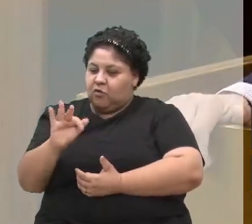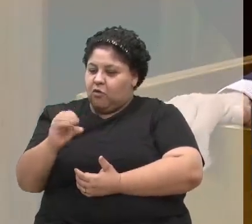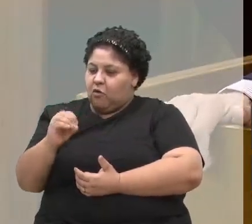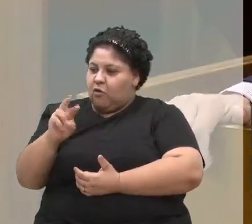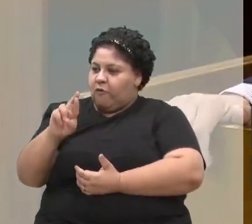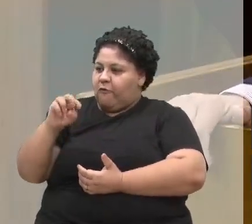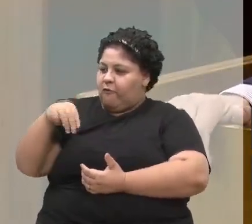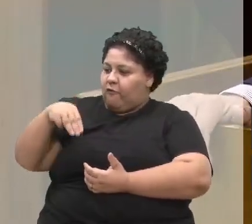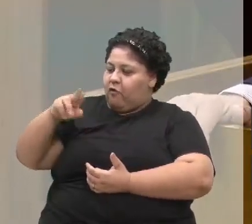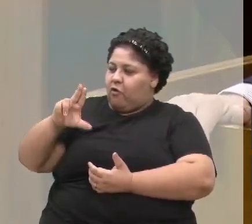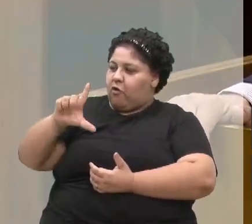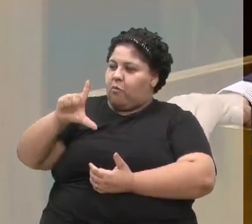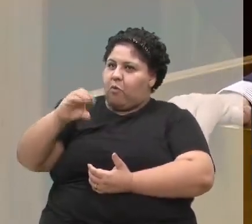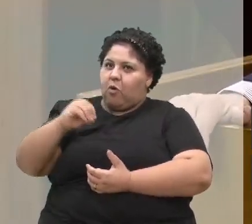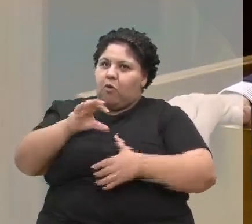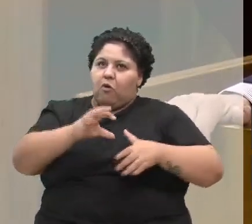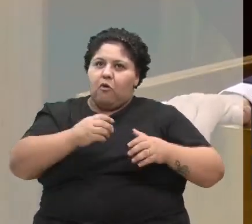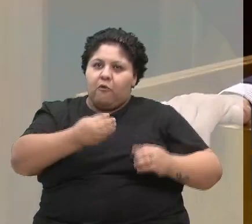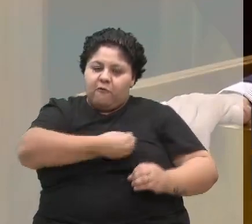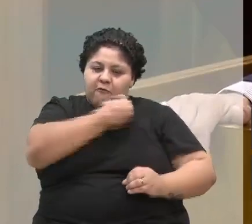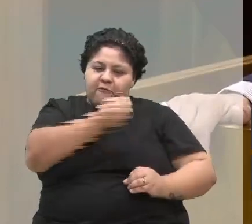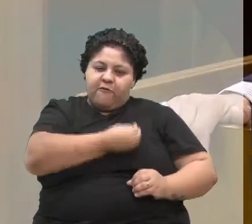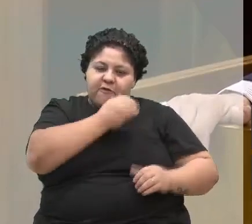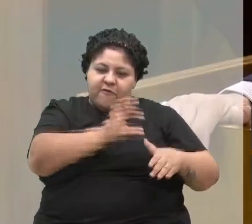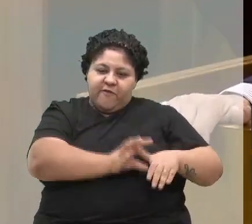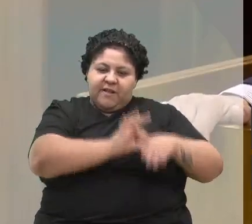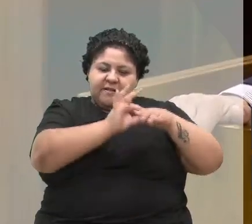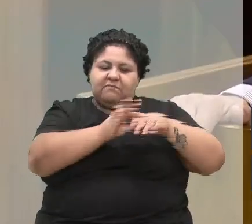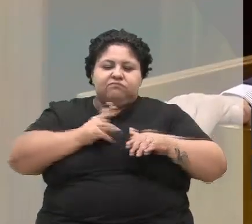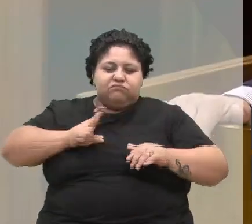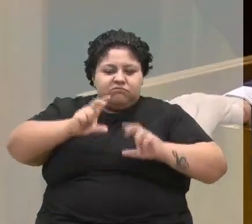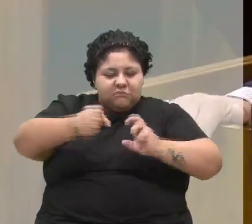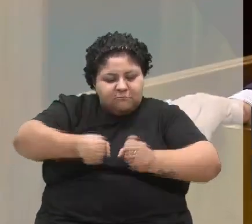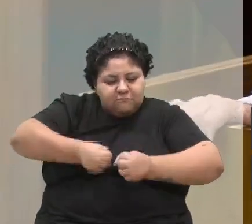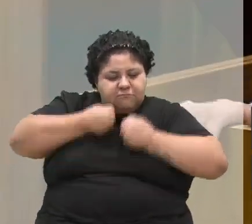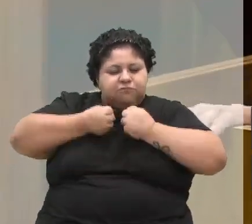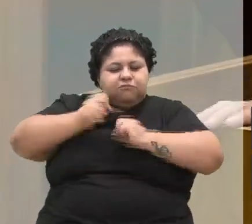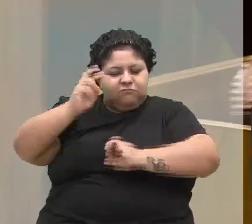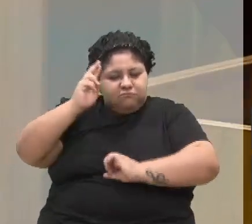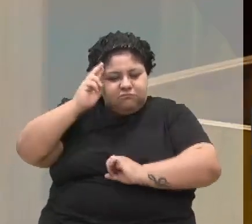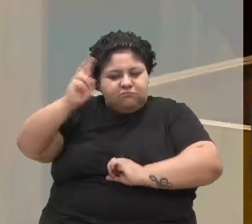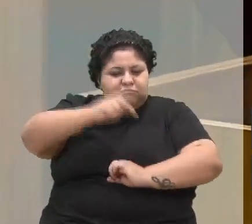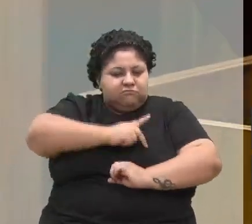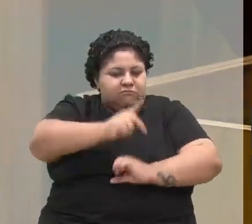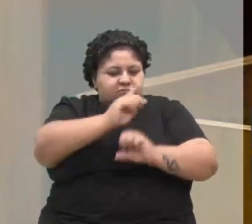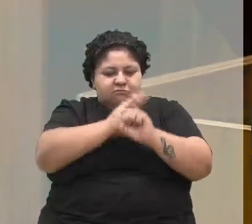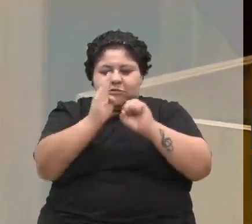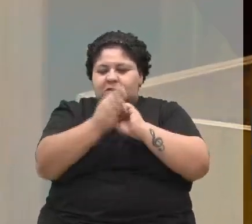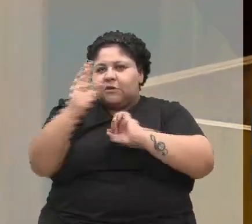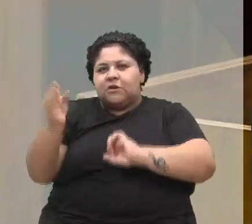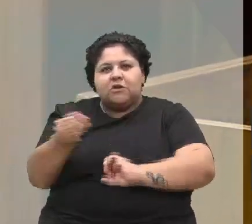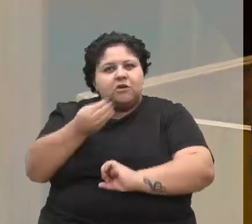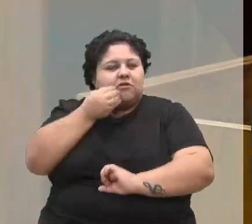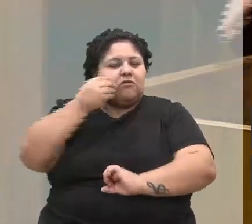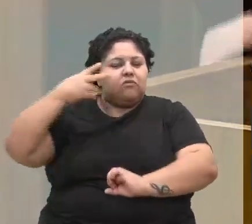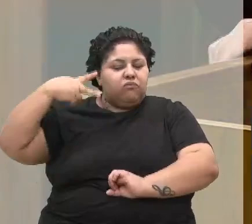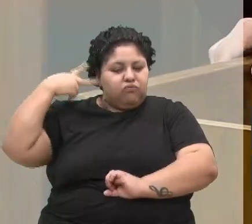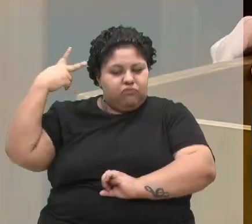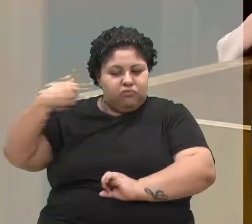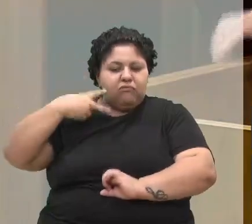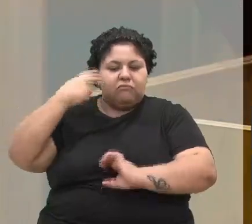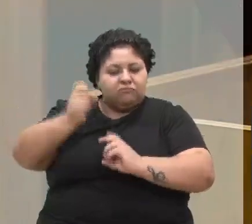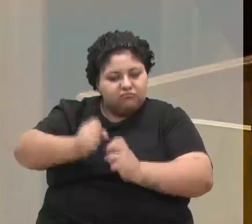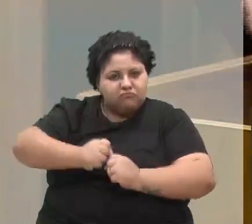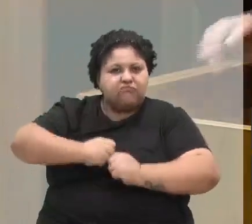sempre se dedicaram, o presidente de bairros, a direção da Escola Laurindo Fórmula, E, claro, aos vereadores que se